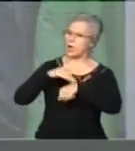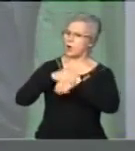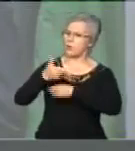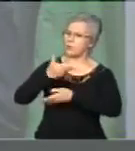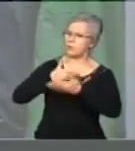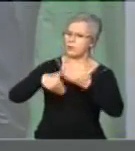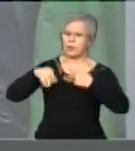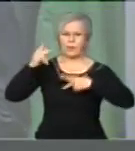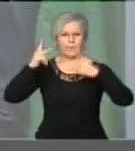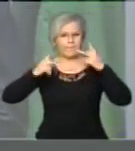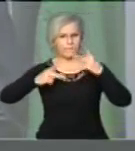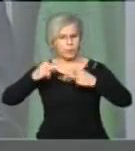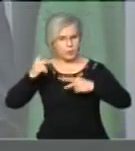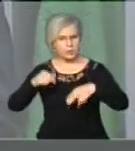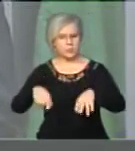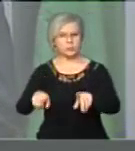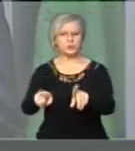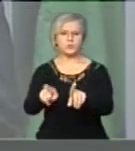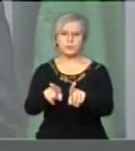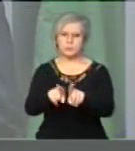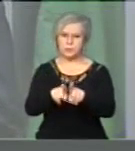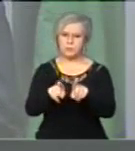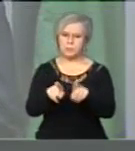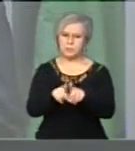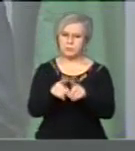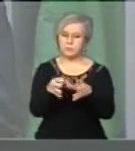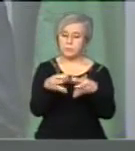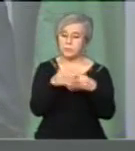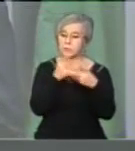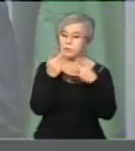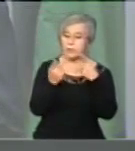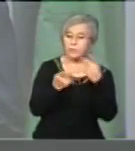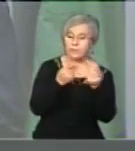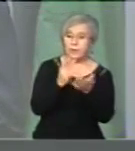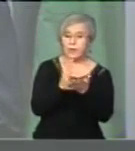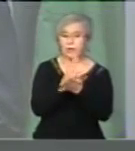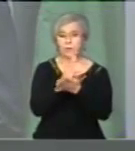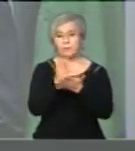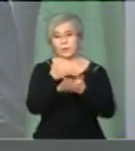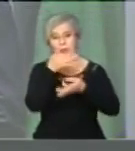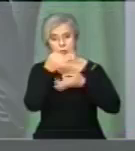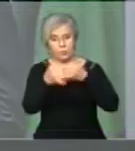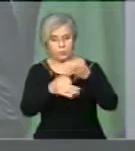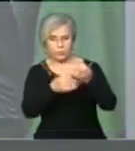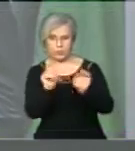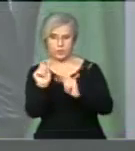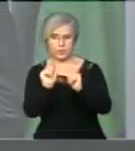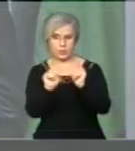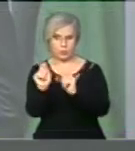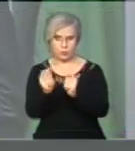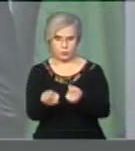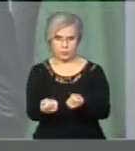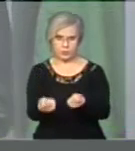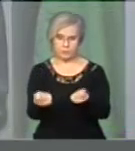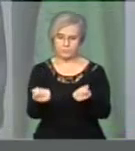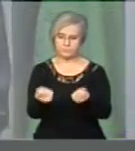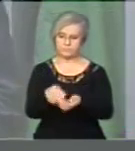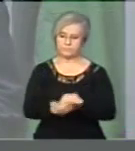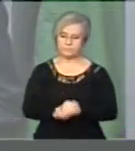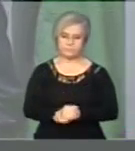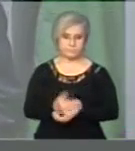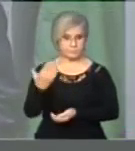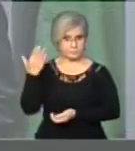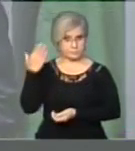político, e por outro lado o INSPER colocava o ponto de vista econômico. De